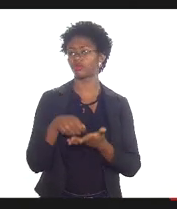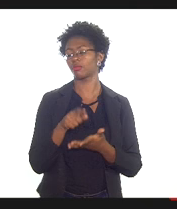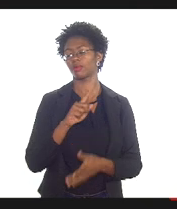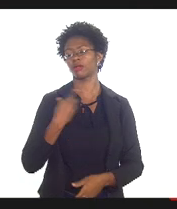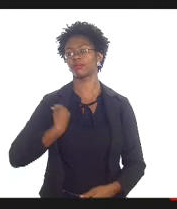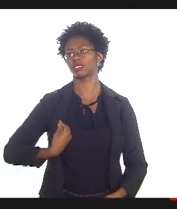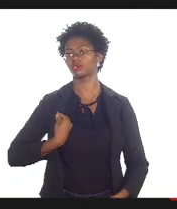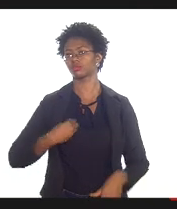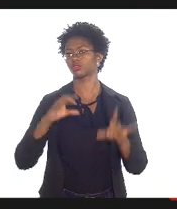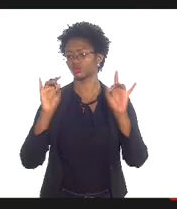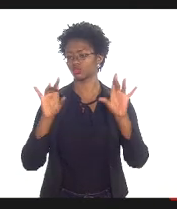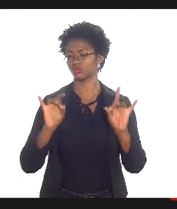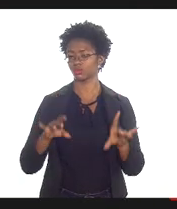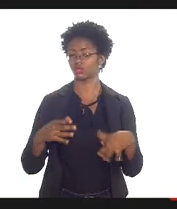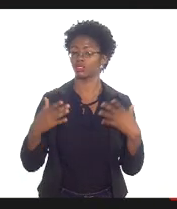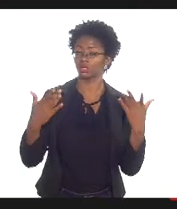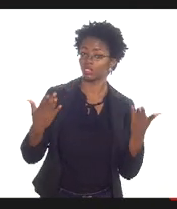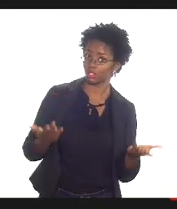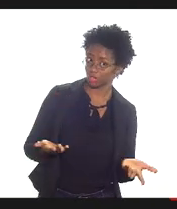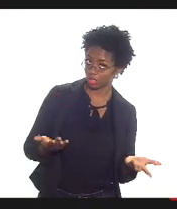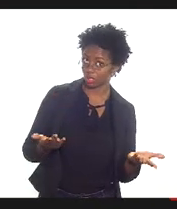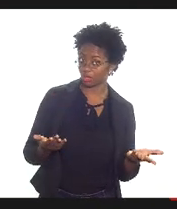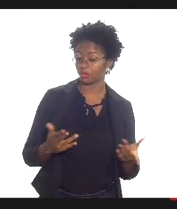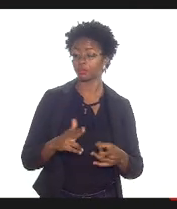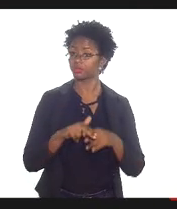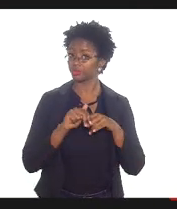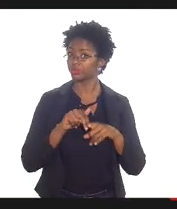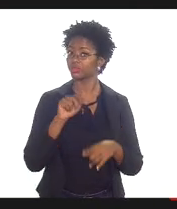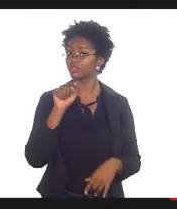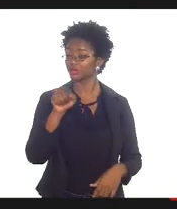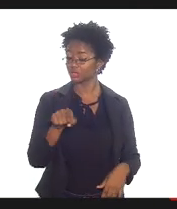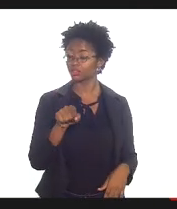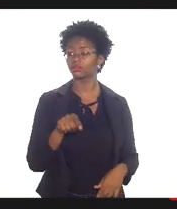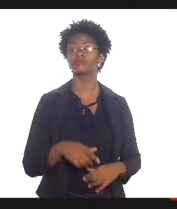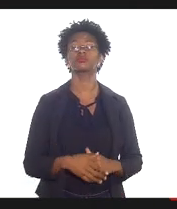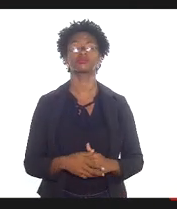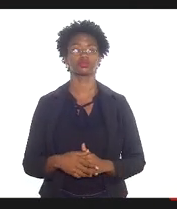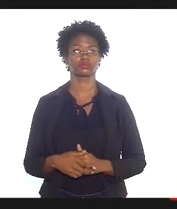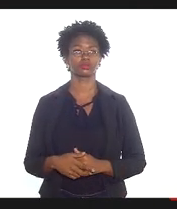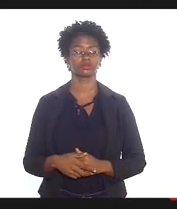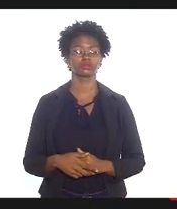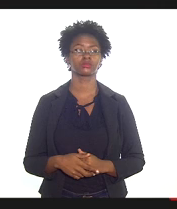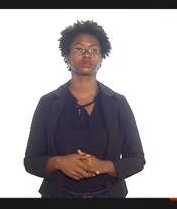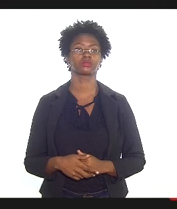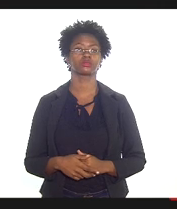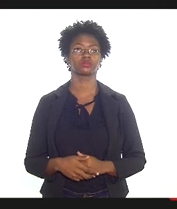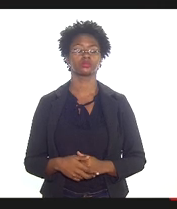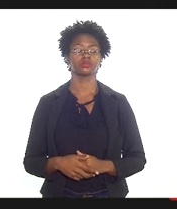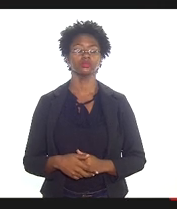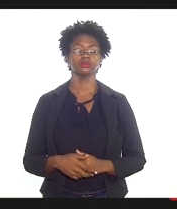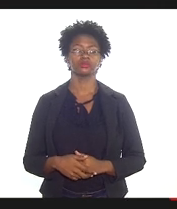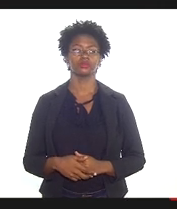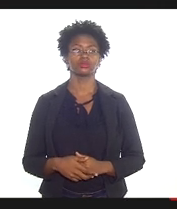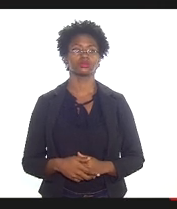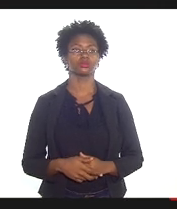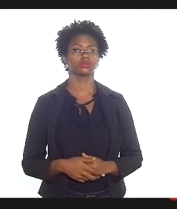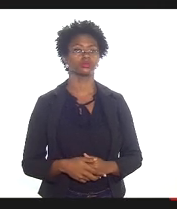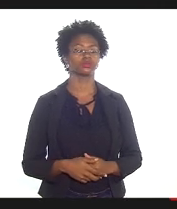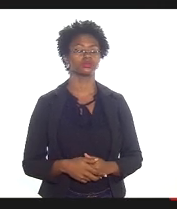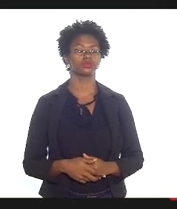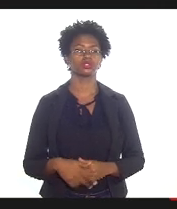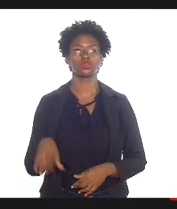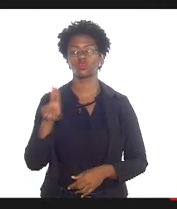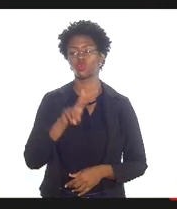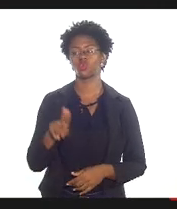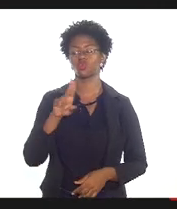participação especial. Então, nesse caso, né, a exploração dessa área